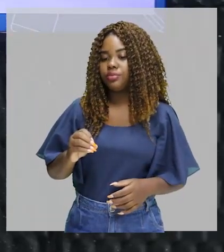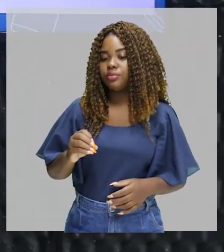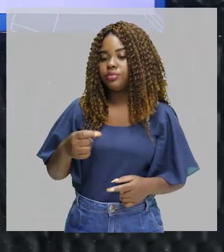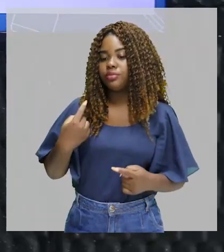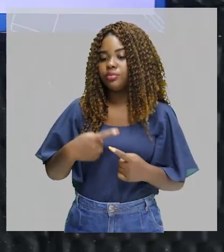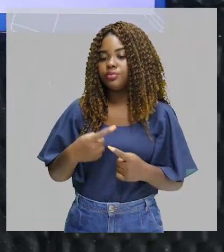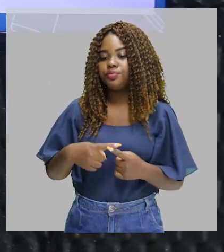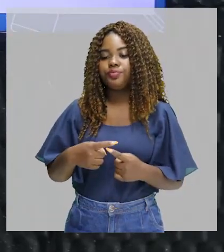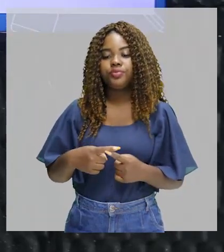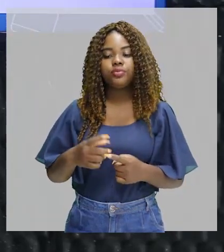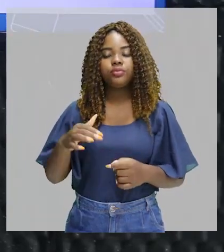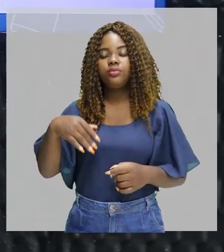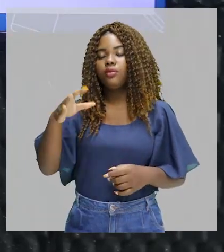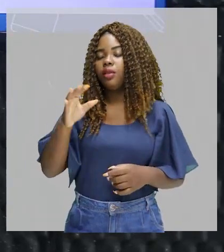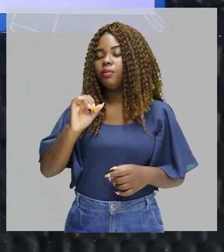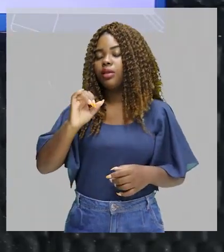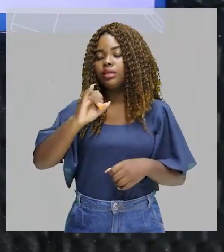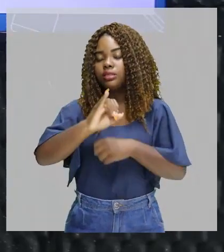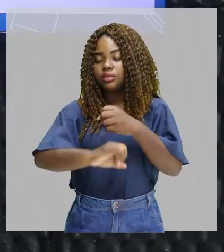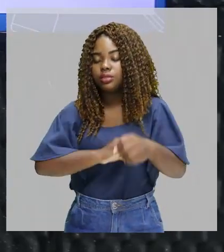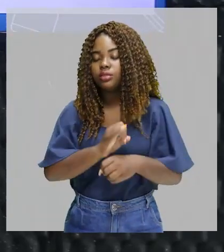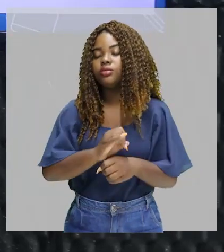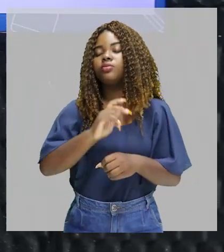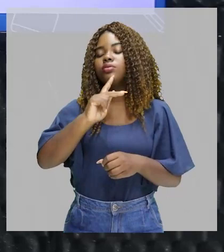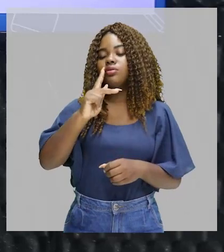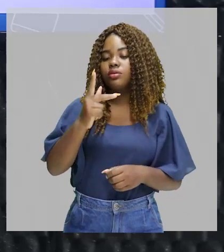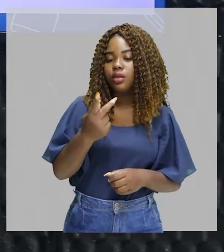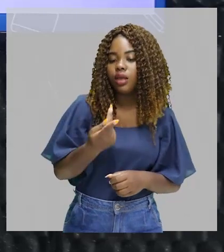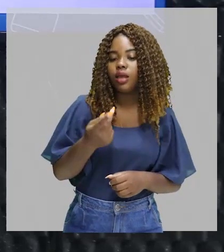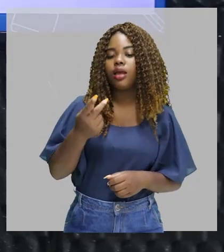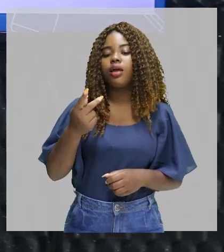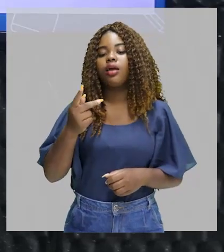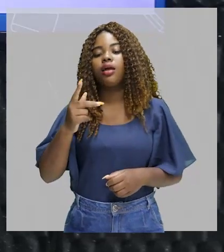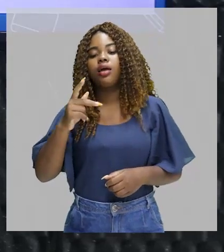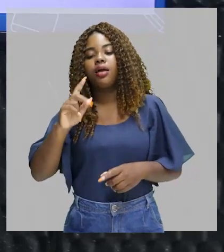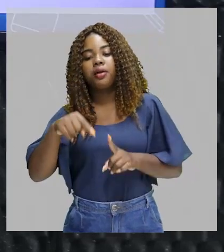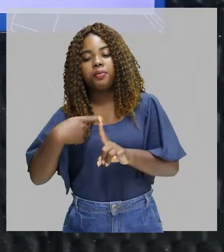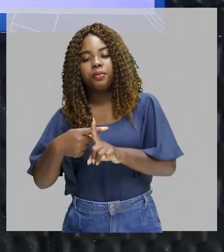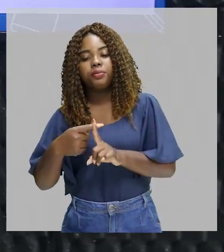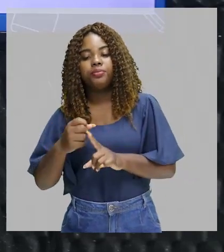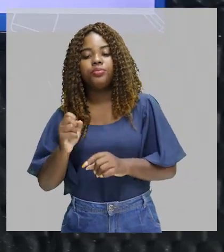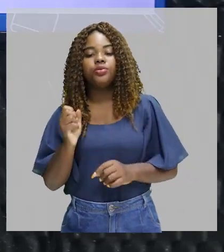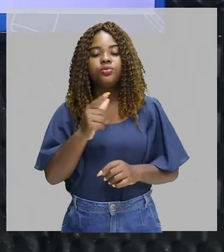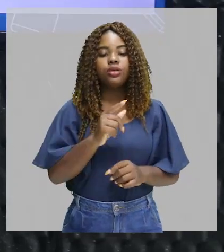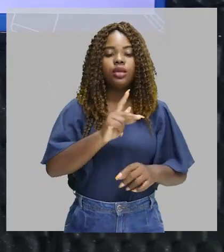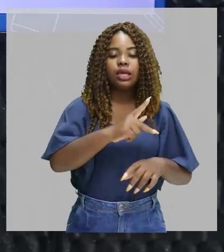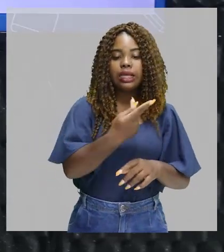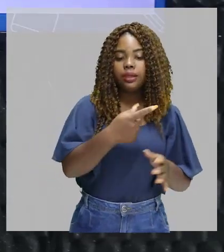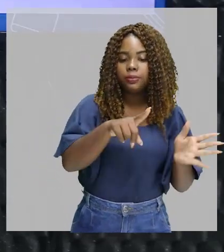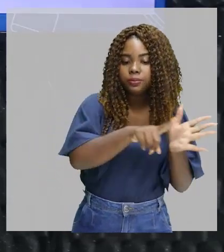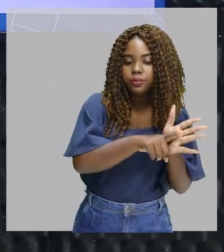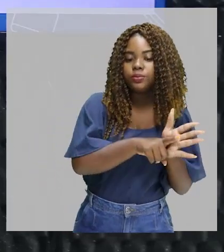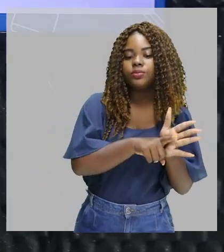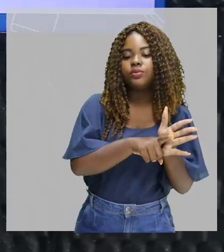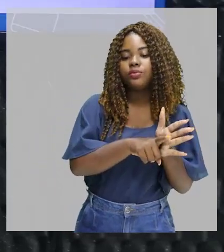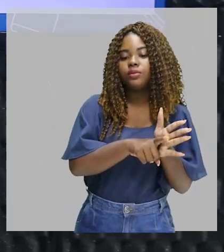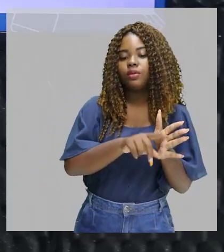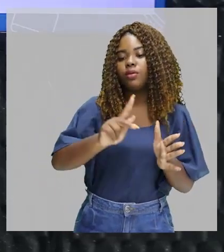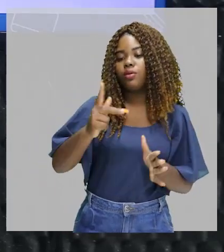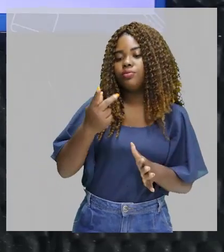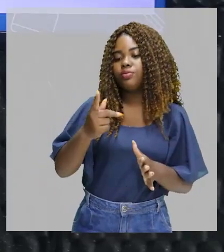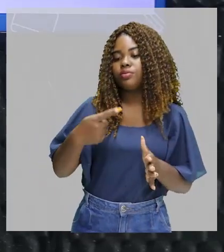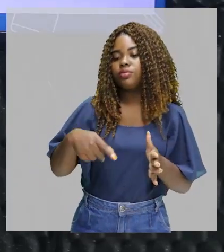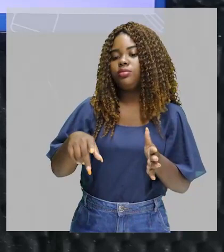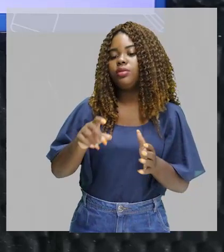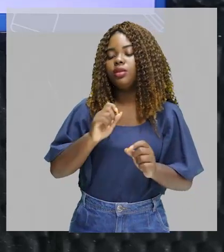ter mais íons H+ do que OH-, ok? Então, eu vou ter um pH menor do que